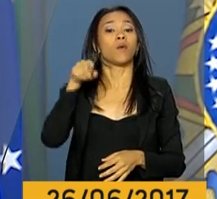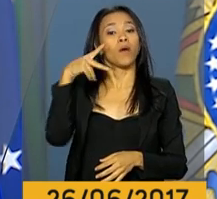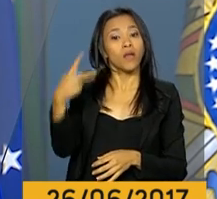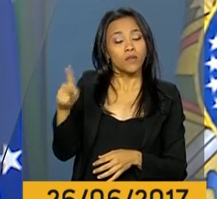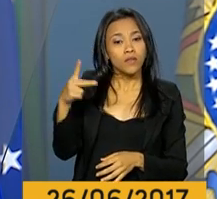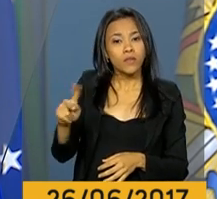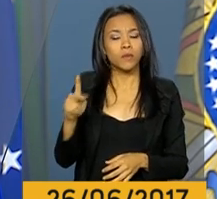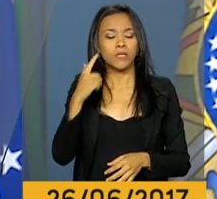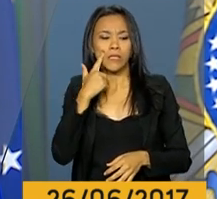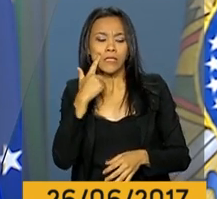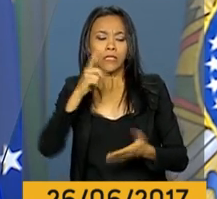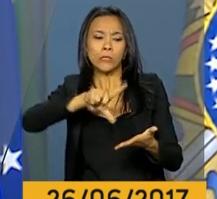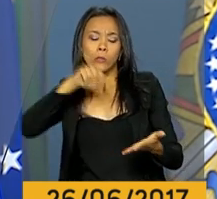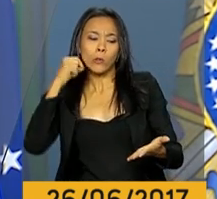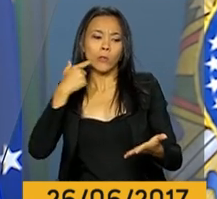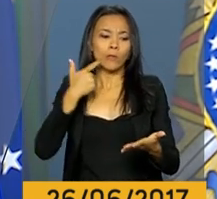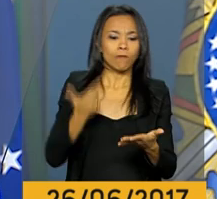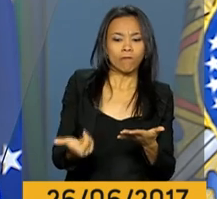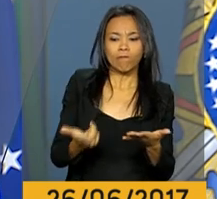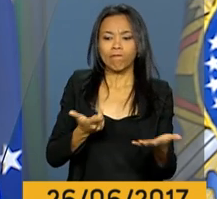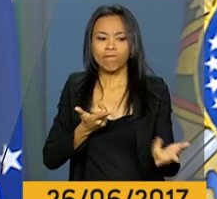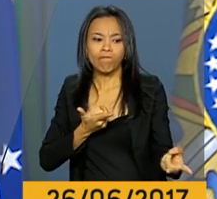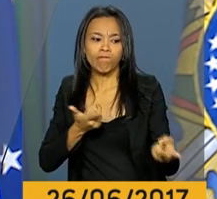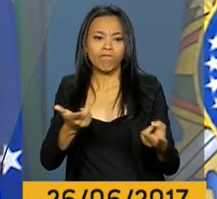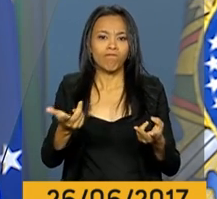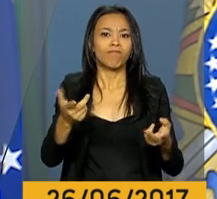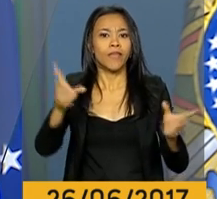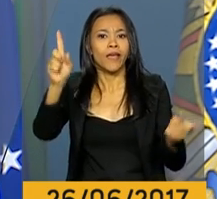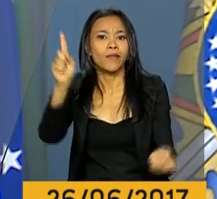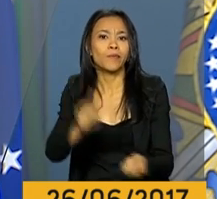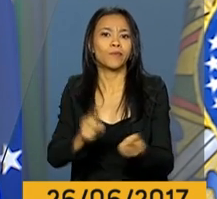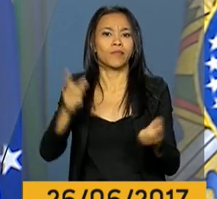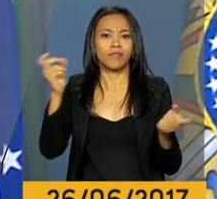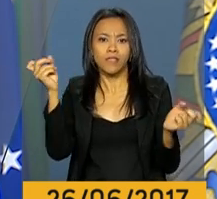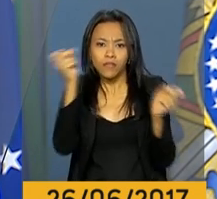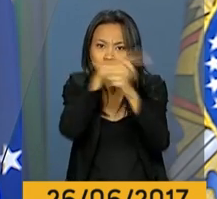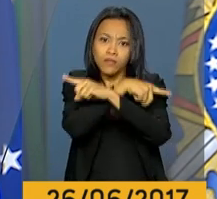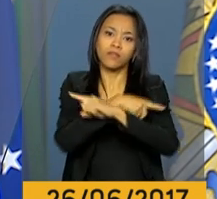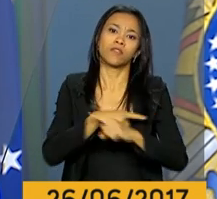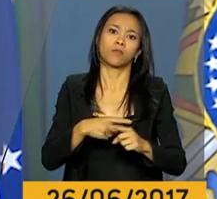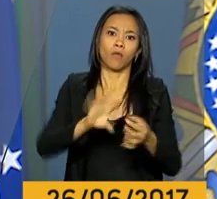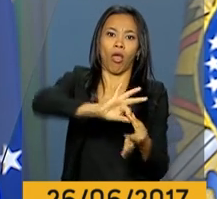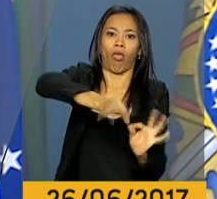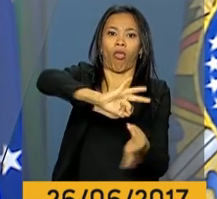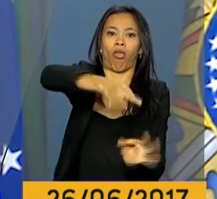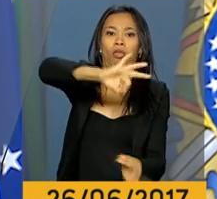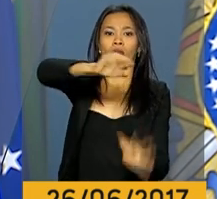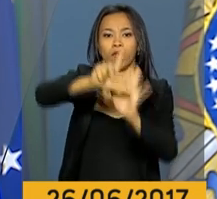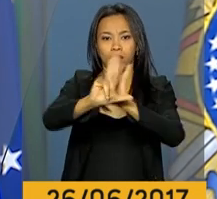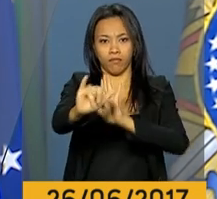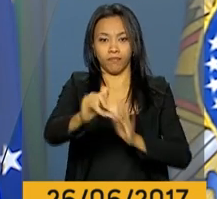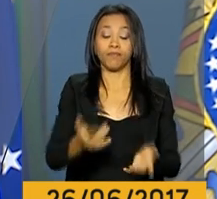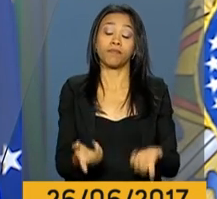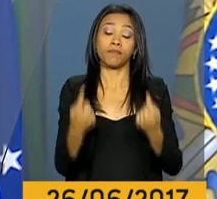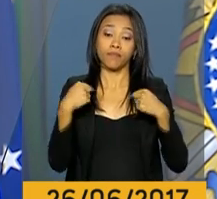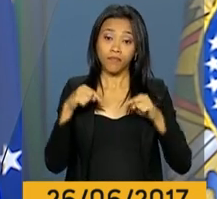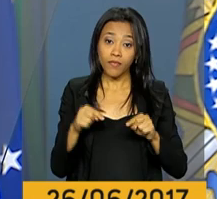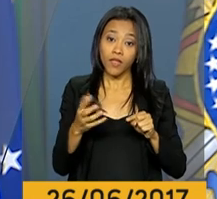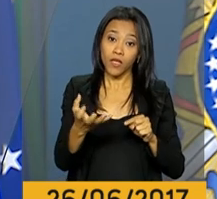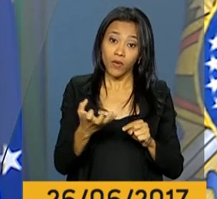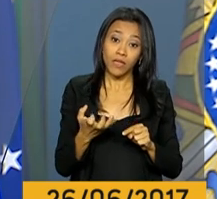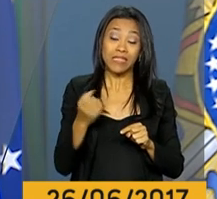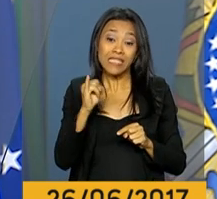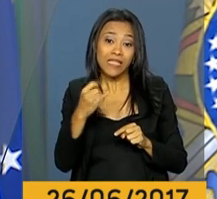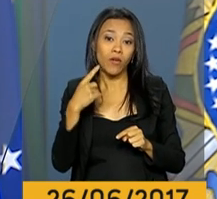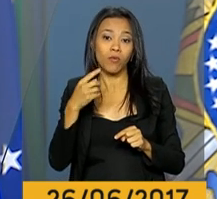possibilidade de escolha se reduz eh sensivelmente né mas eu quero salientar que se eu tivesse que